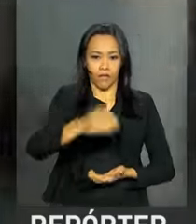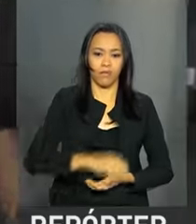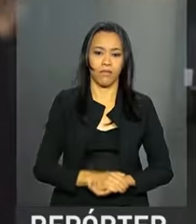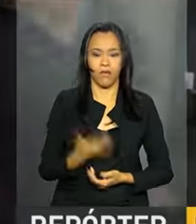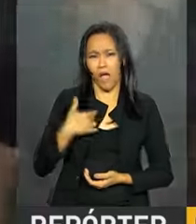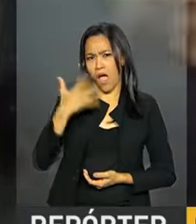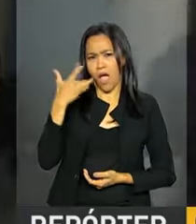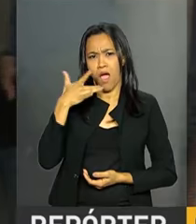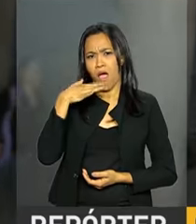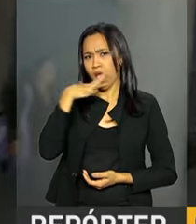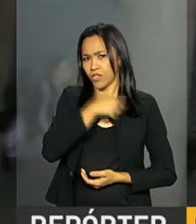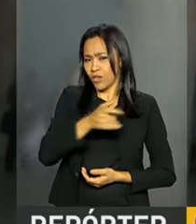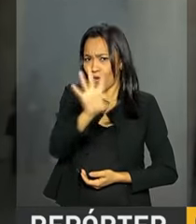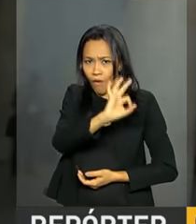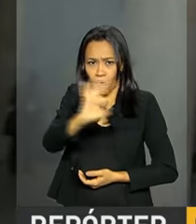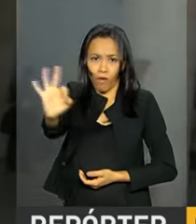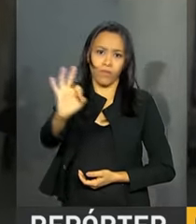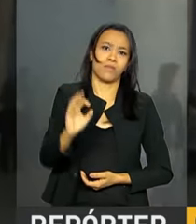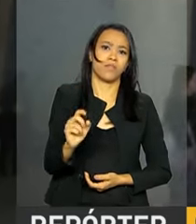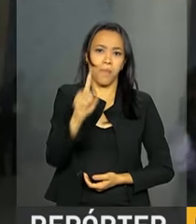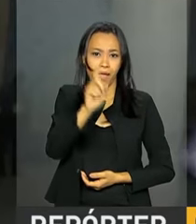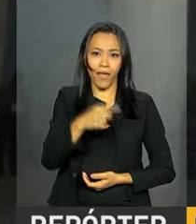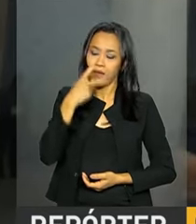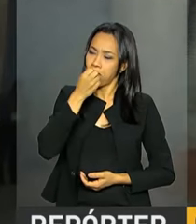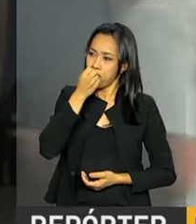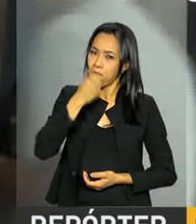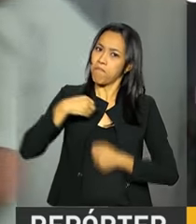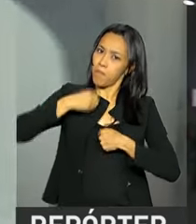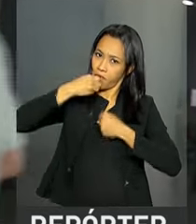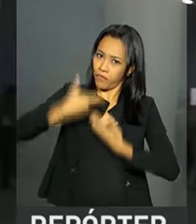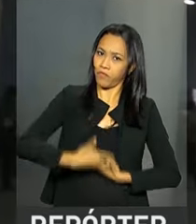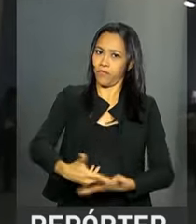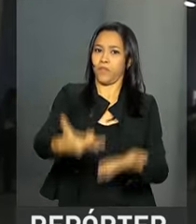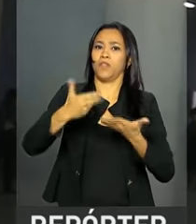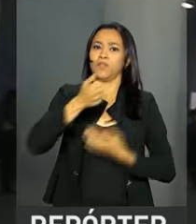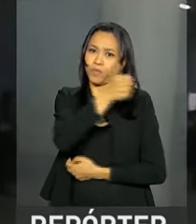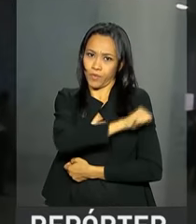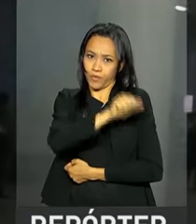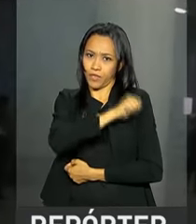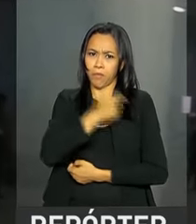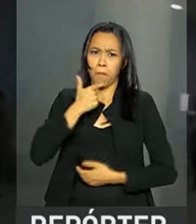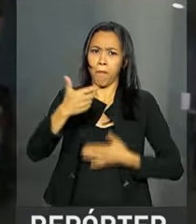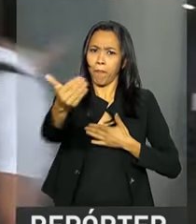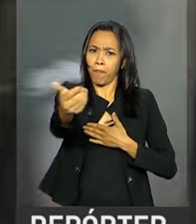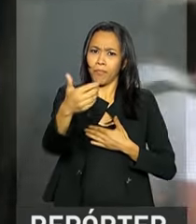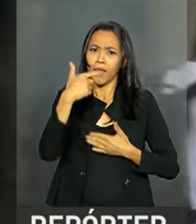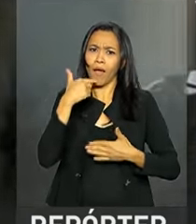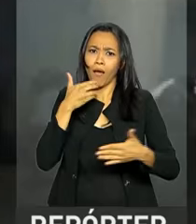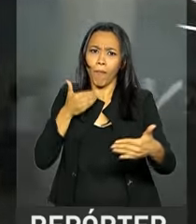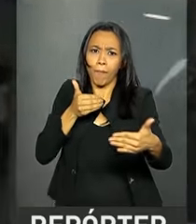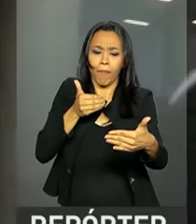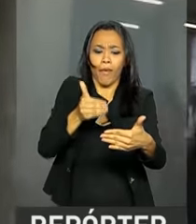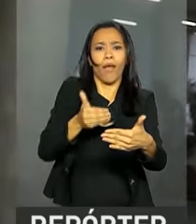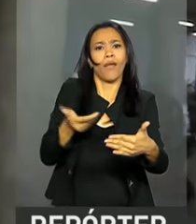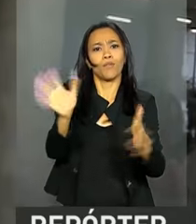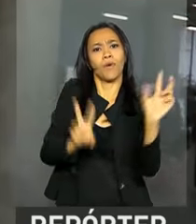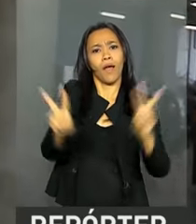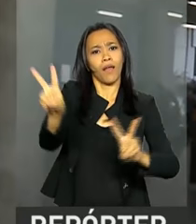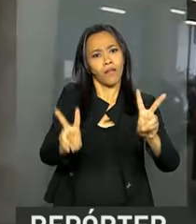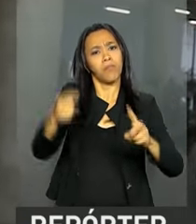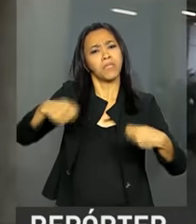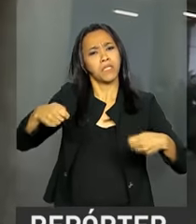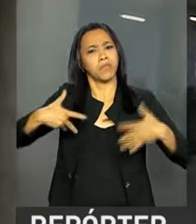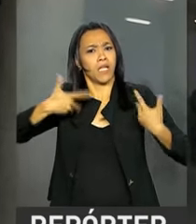Eu achei ótimo. Acho que é uma é um cartão de visita pro Rio que tá próximo do carnaval e a gente precisa disso, de